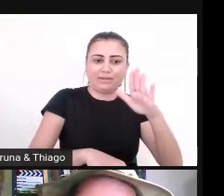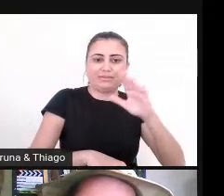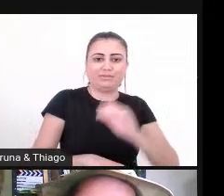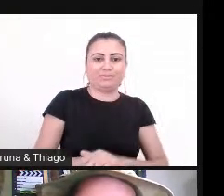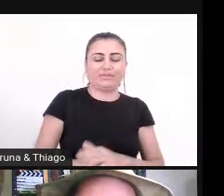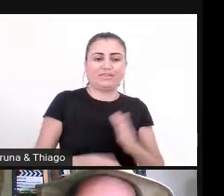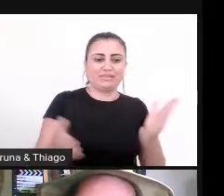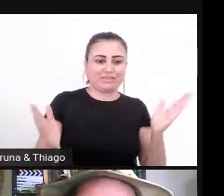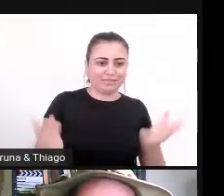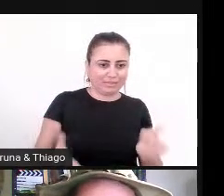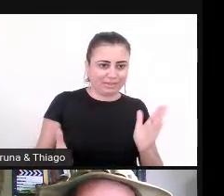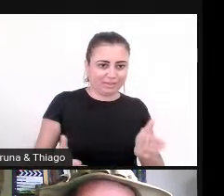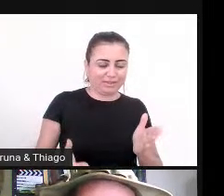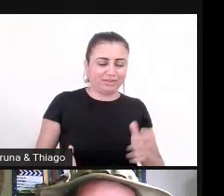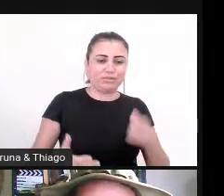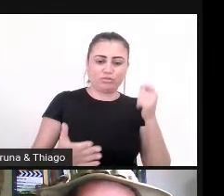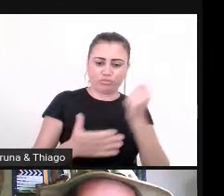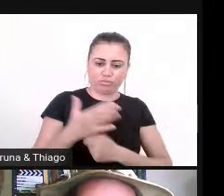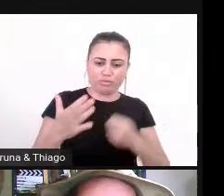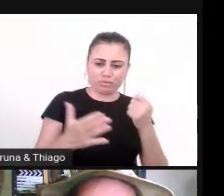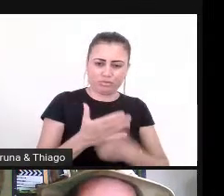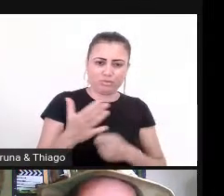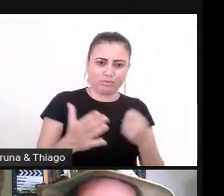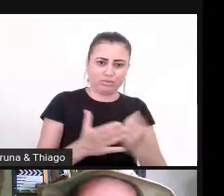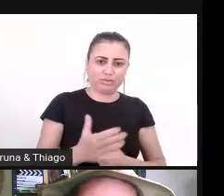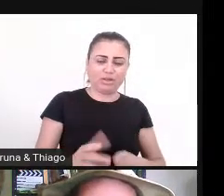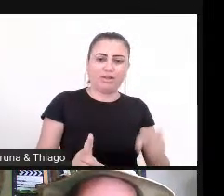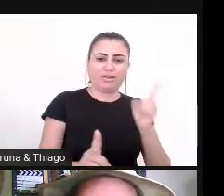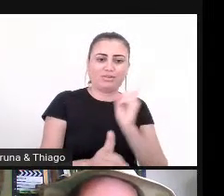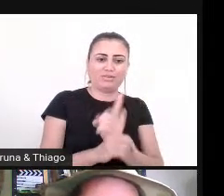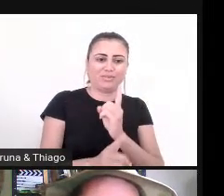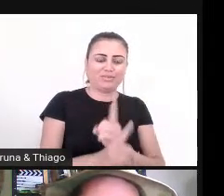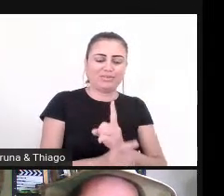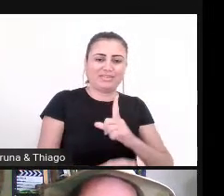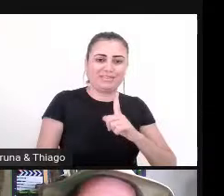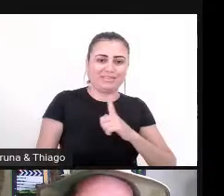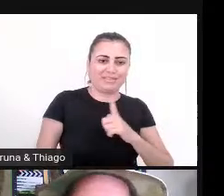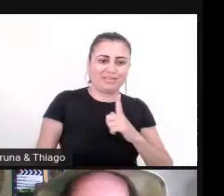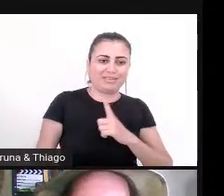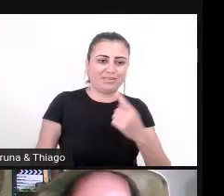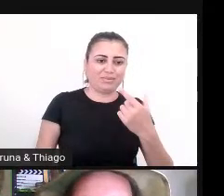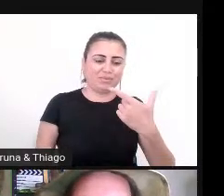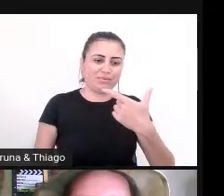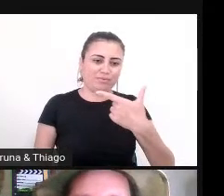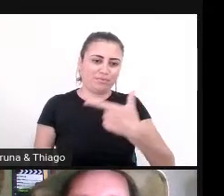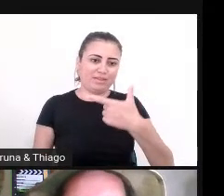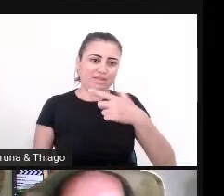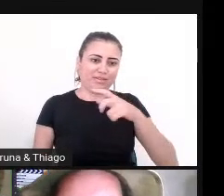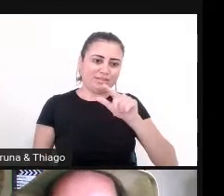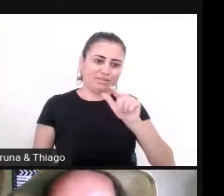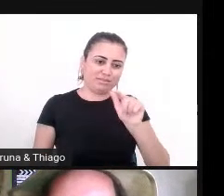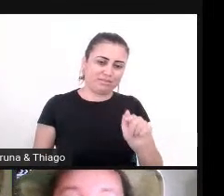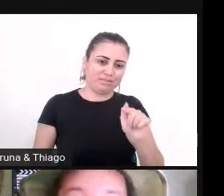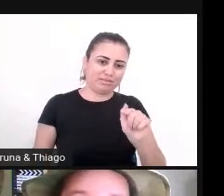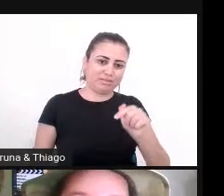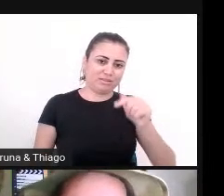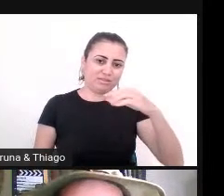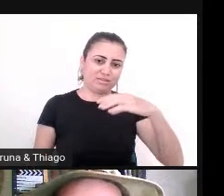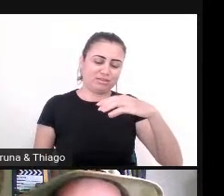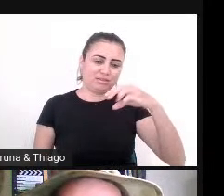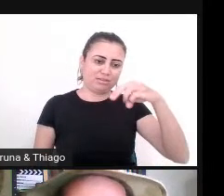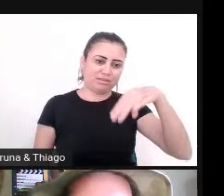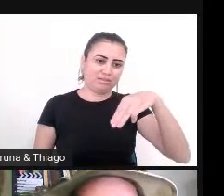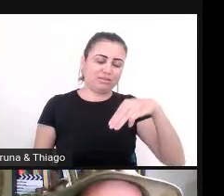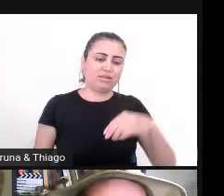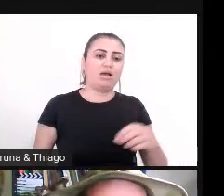estou tentando encontrar uma que tenha 27. Porque se achar uma caranguejeira que tem 27, você pode recorrer, né, lá no Guinness Book, recorrendo